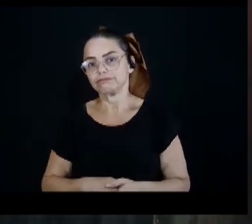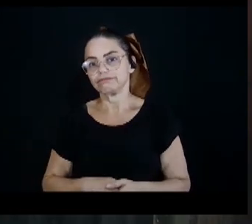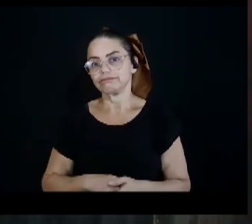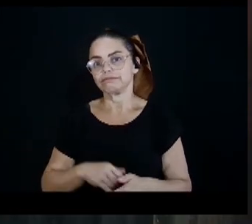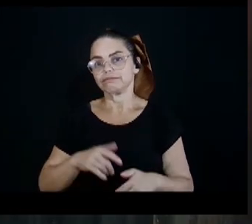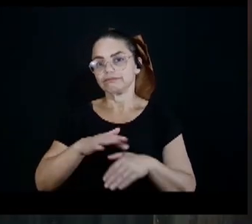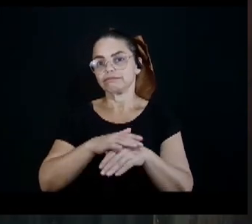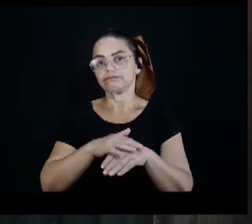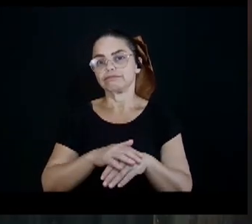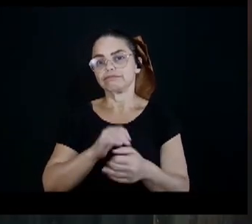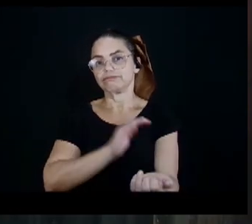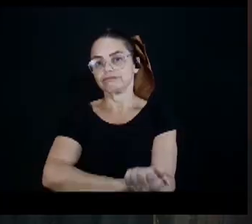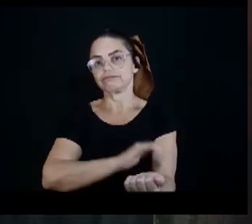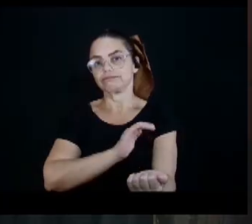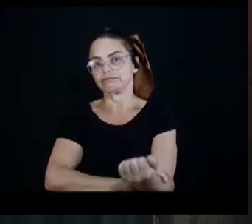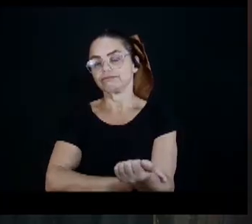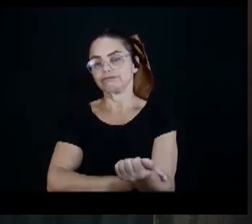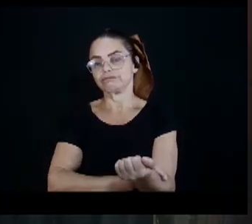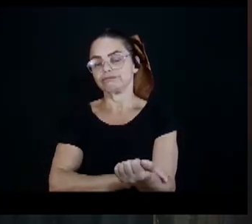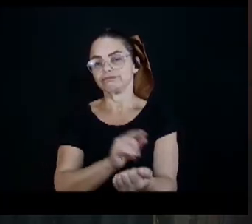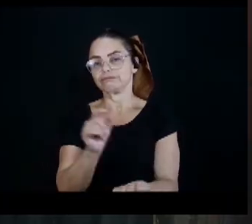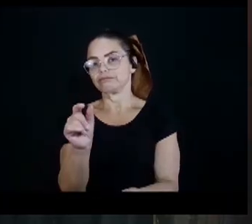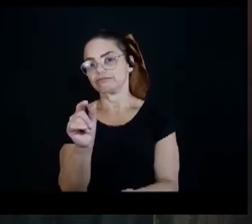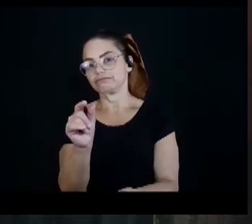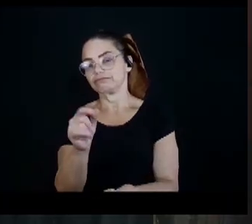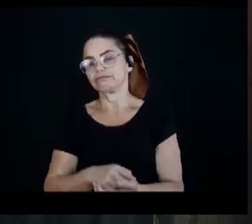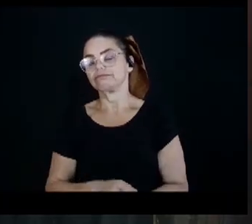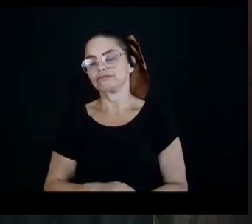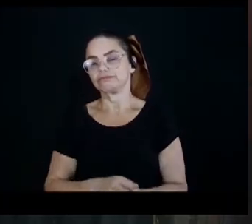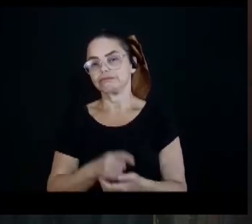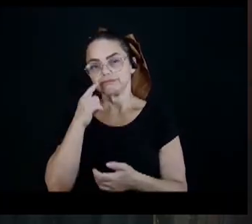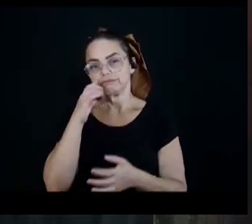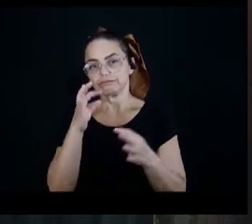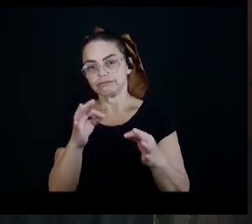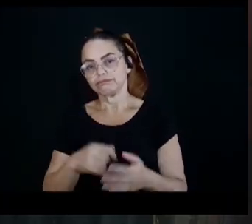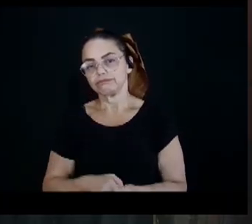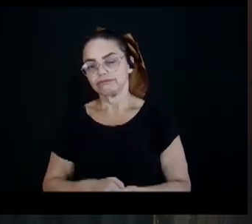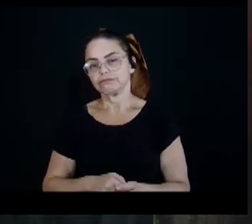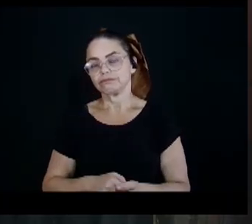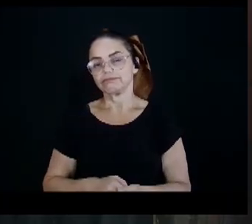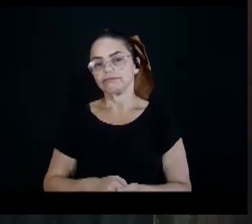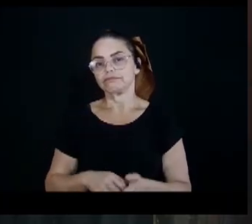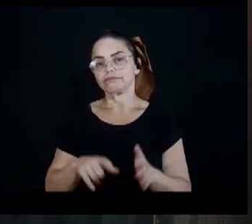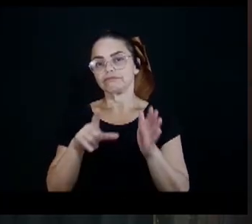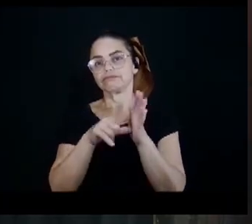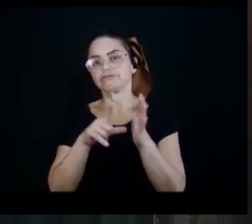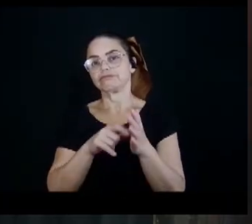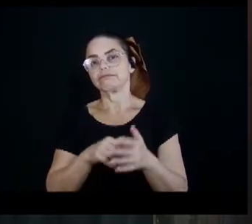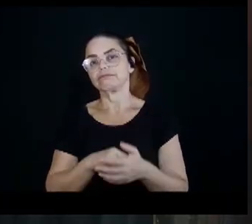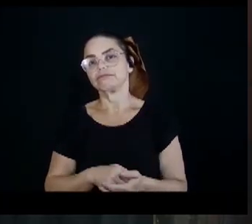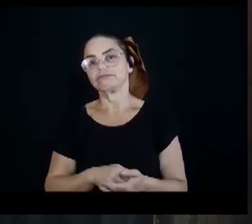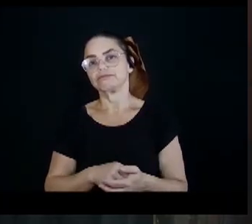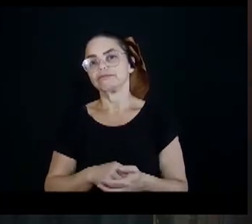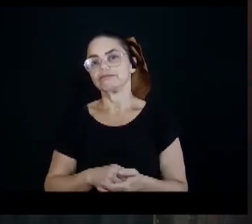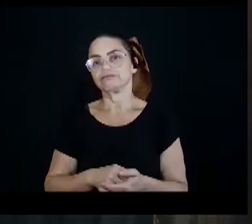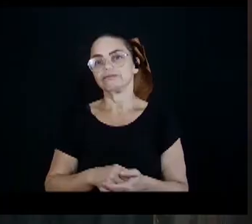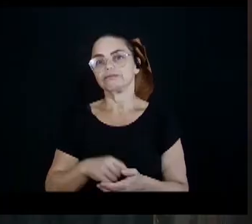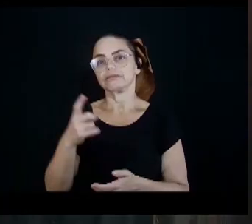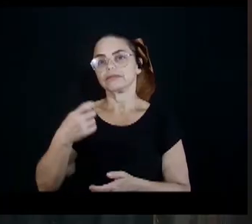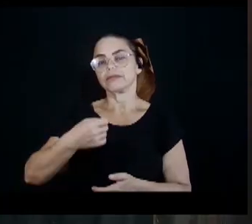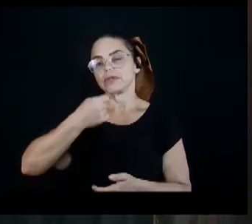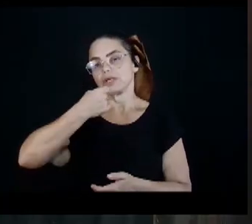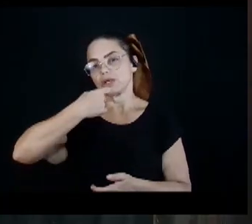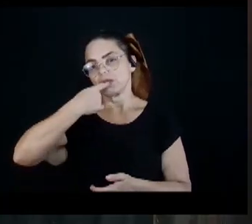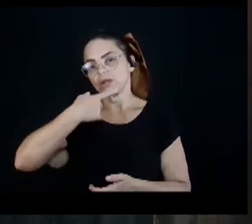a dosagem. Se a gente verificar bem, quando a gente chega na farmácia, o que está escrito lá em cima no letreiro? Drogaria. Então, a diferença